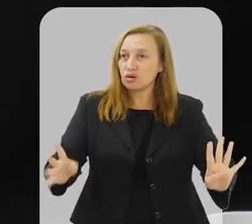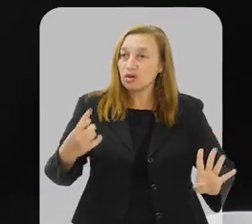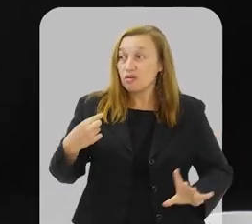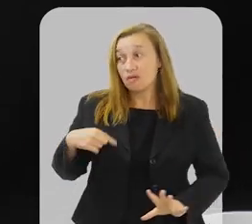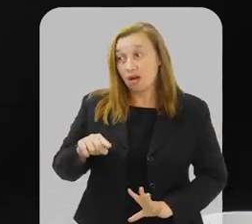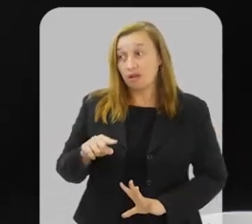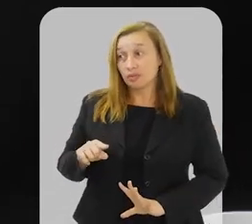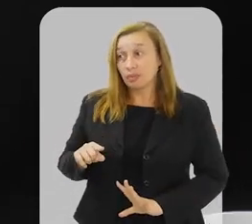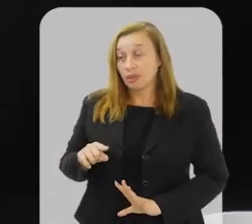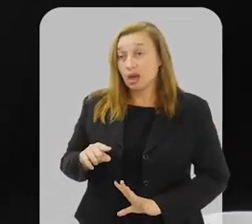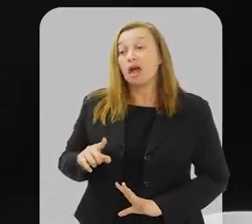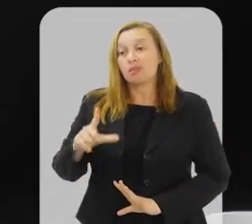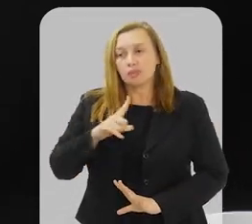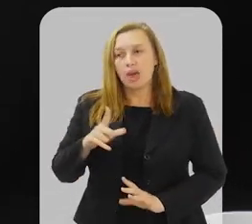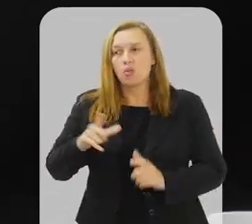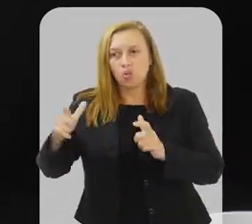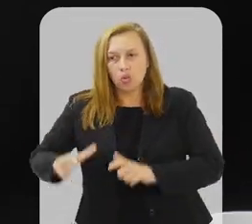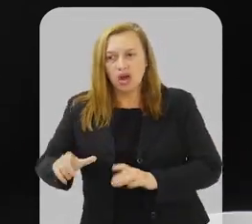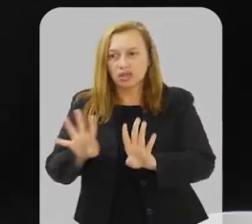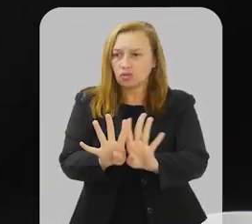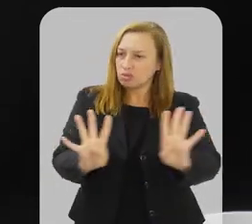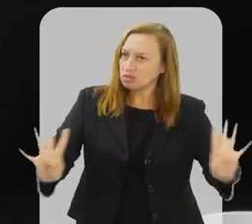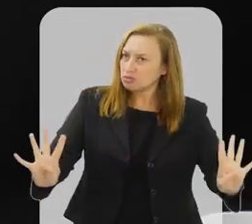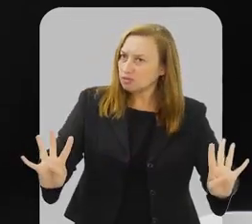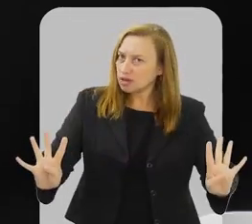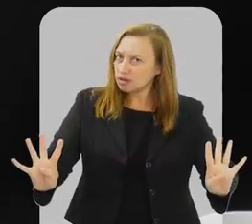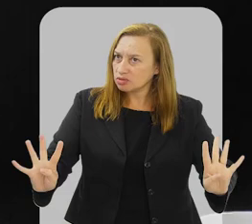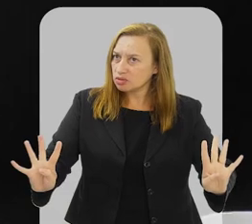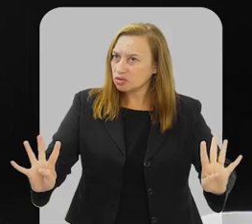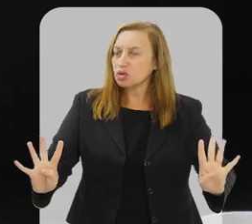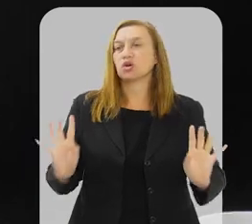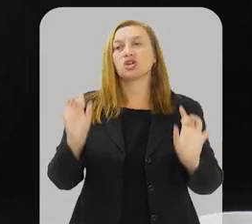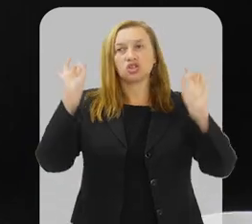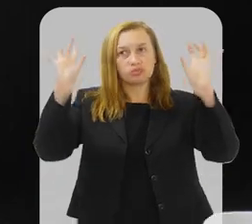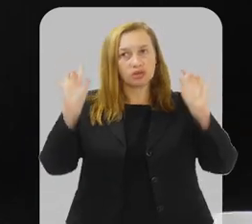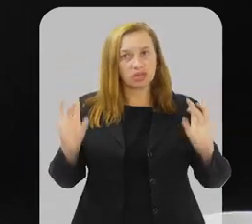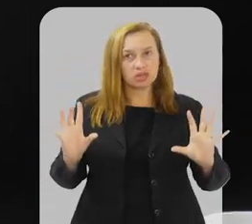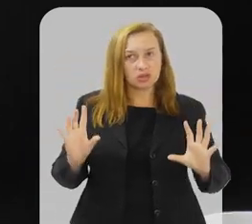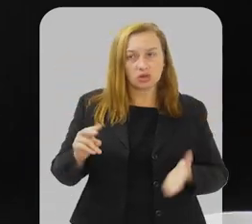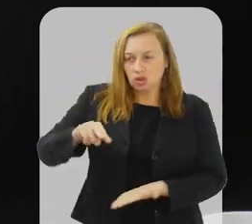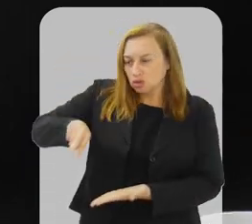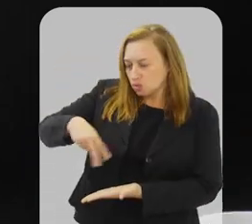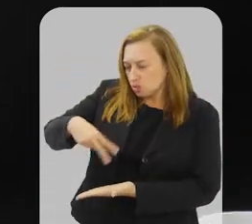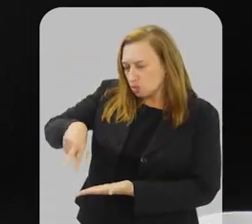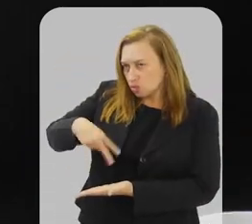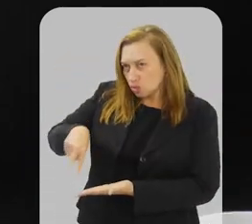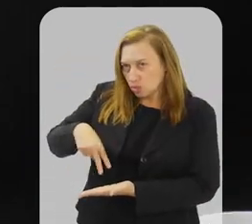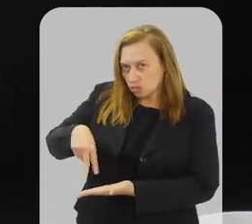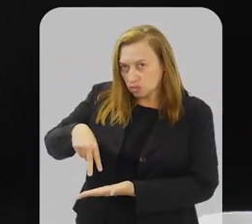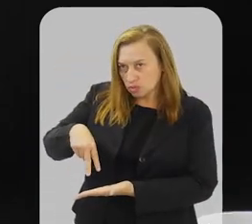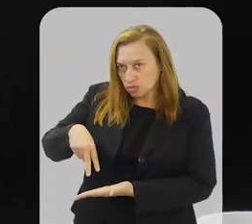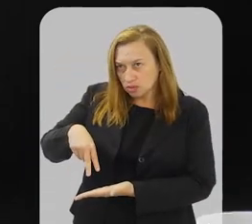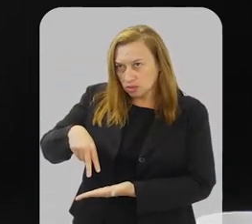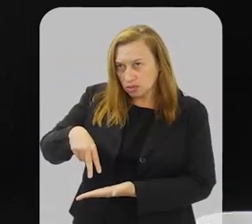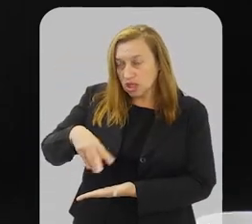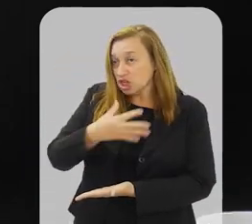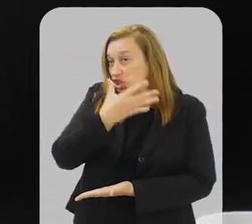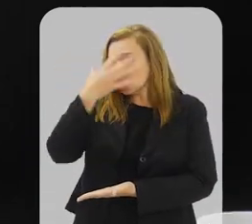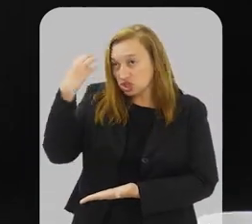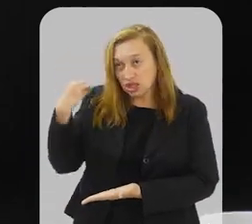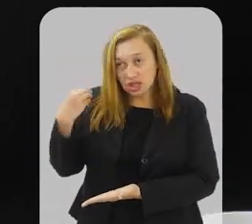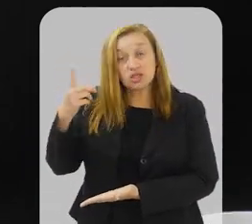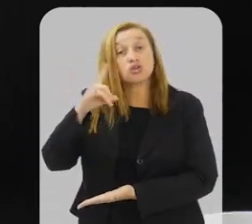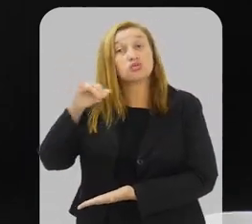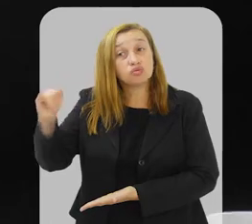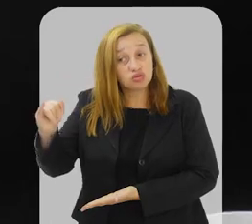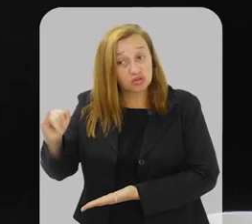paixão Porque existe um lugar na comissão de frente em especial de coreógrafos que que